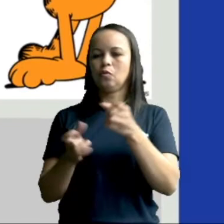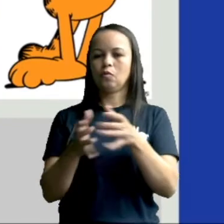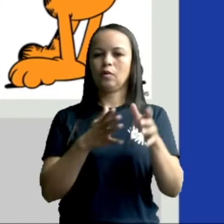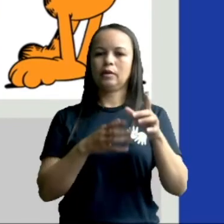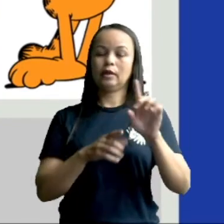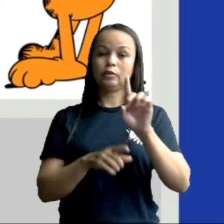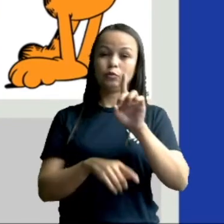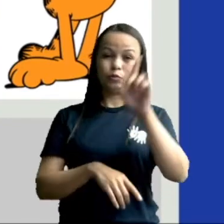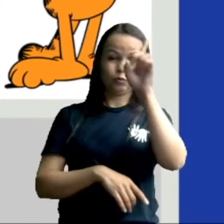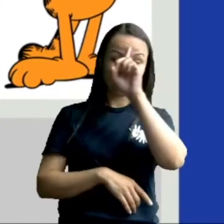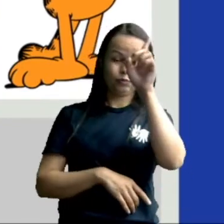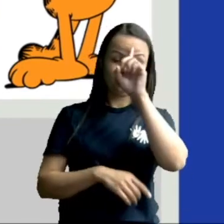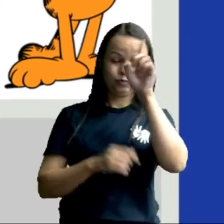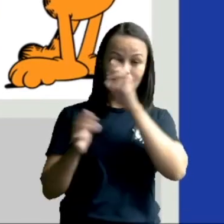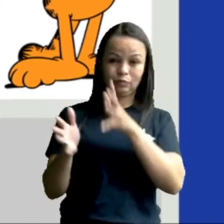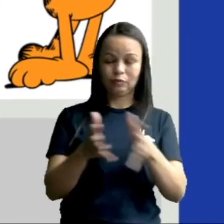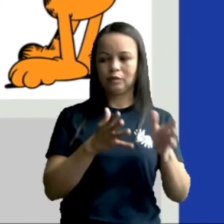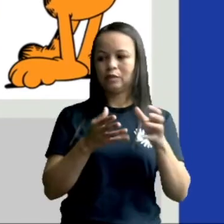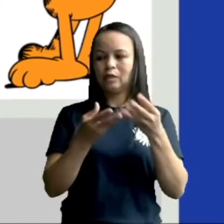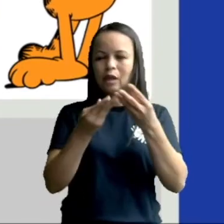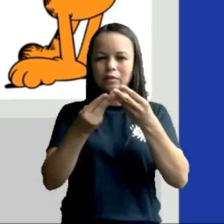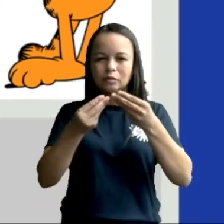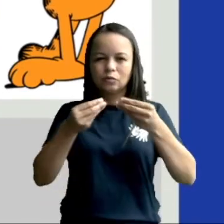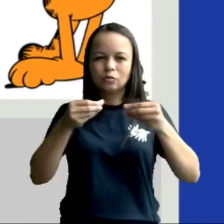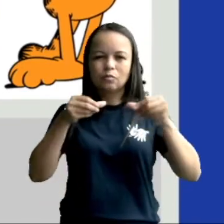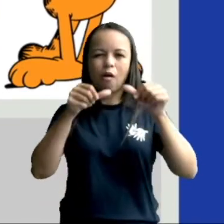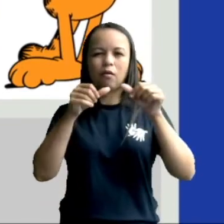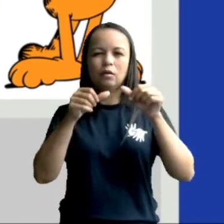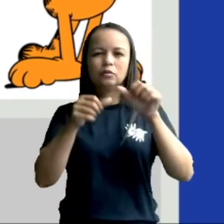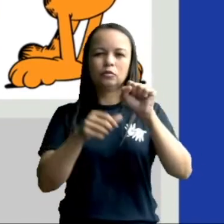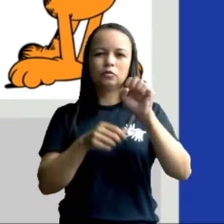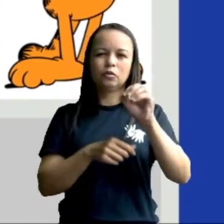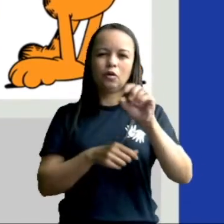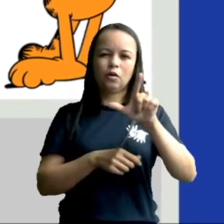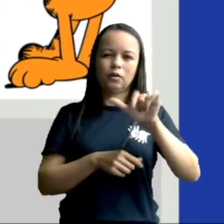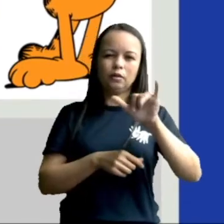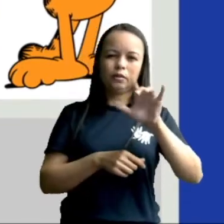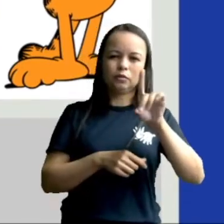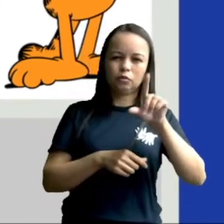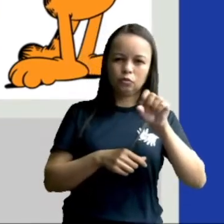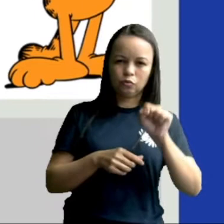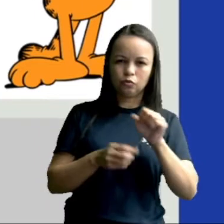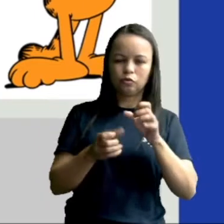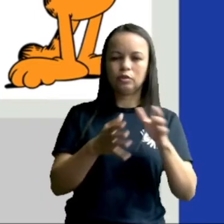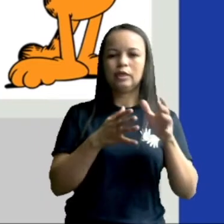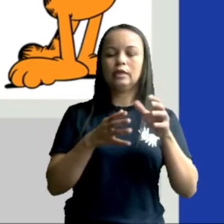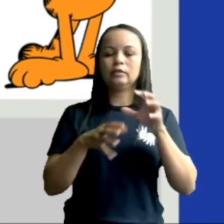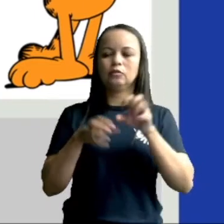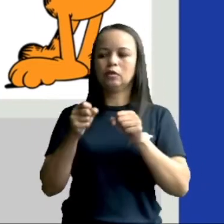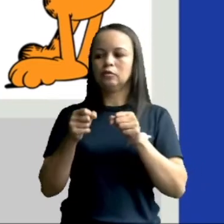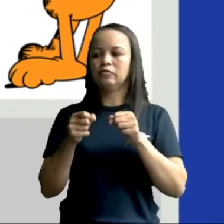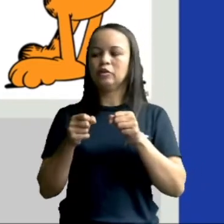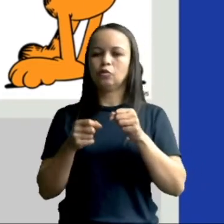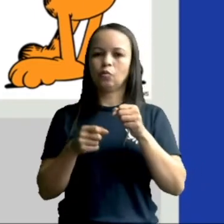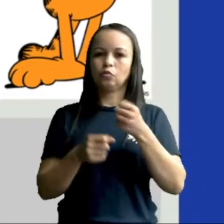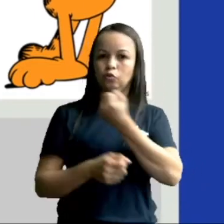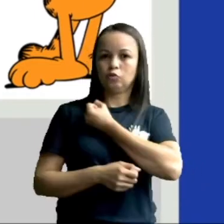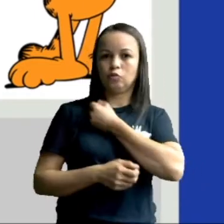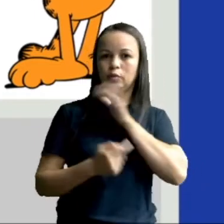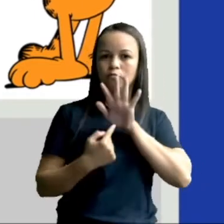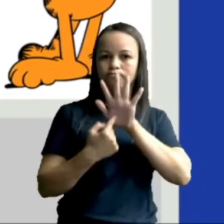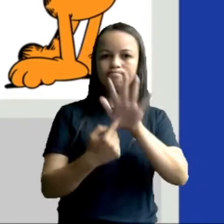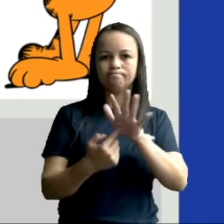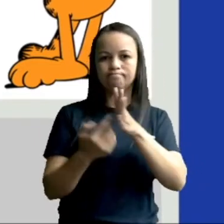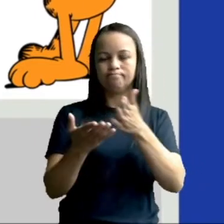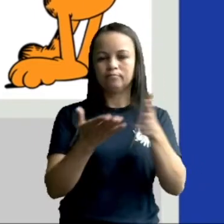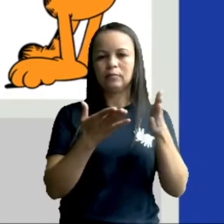só, a produção de resíduos sólidos e os resíduos sólidos coletados. Veja os números como são. Aí